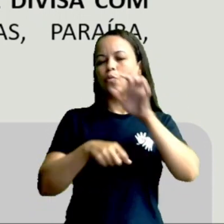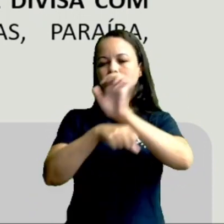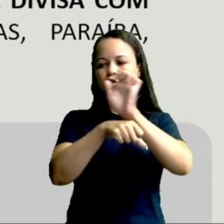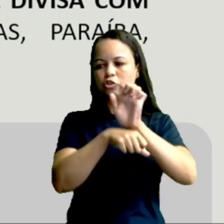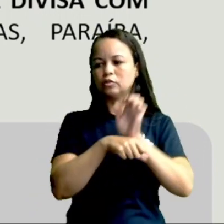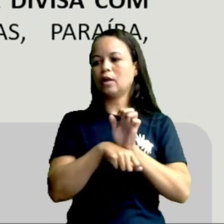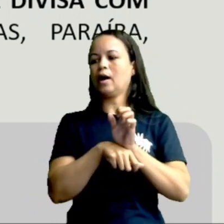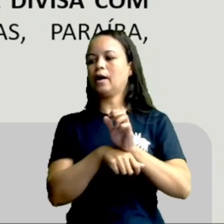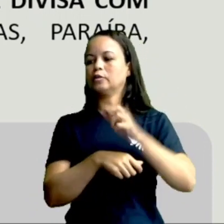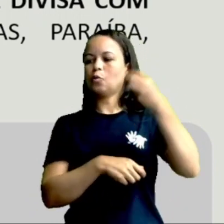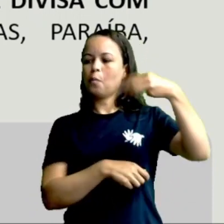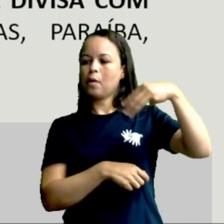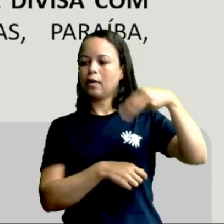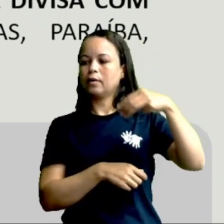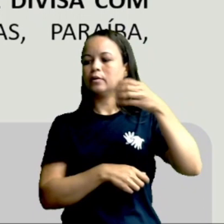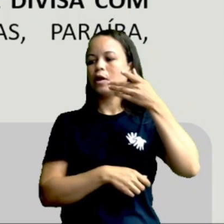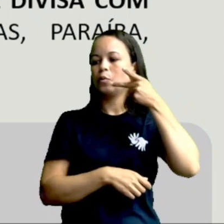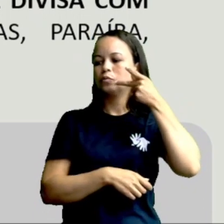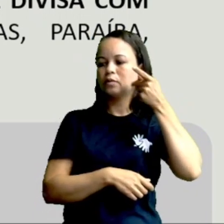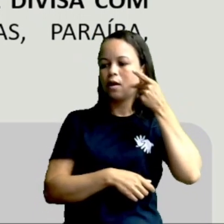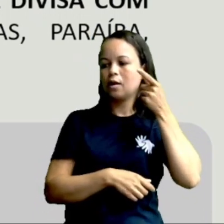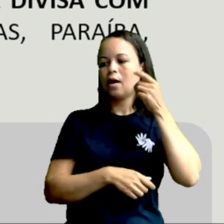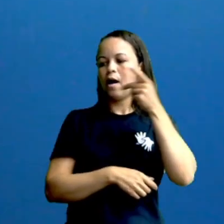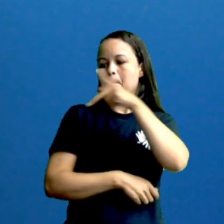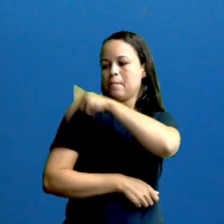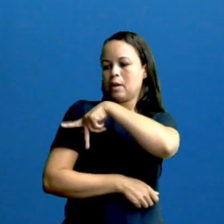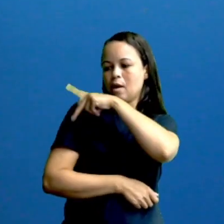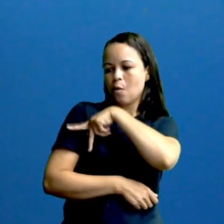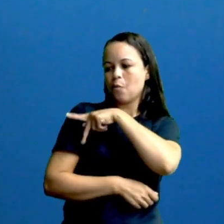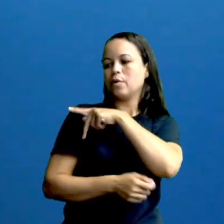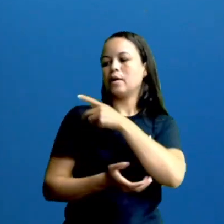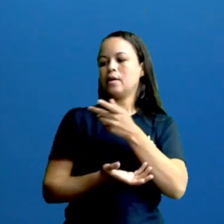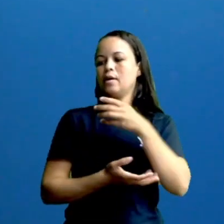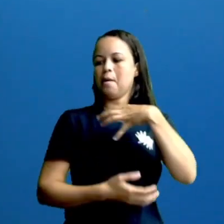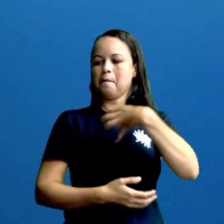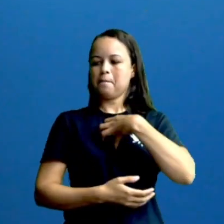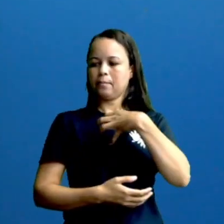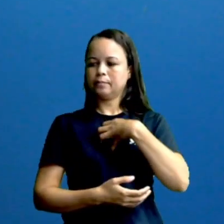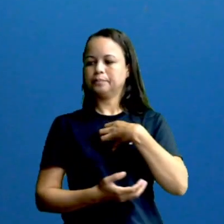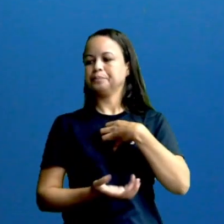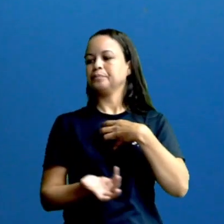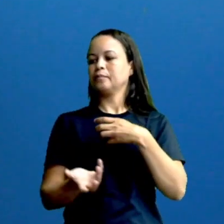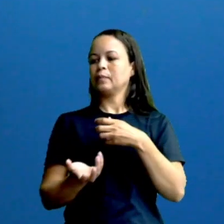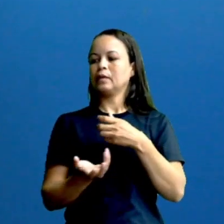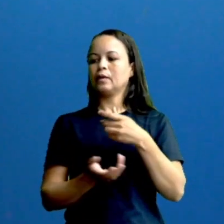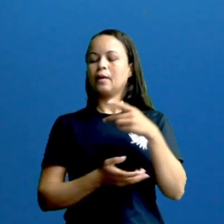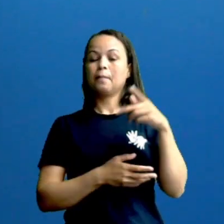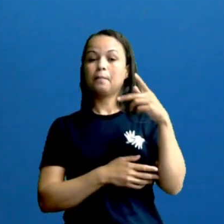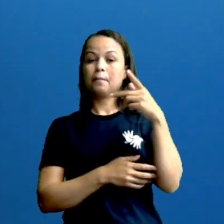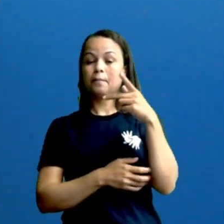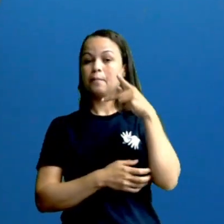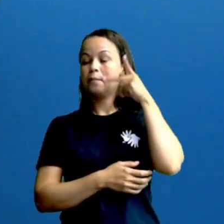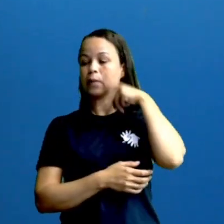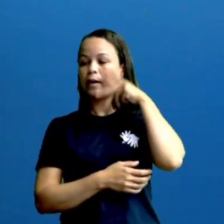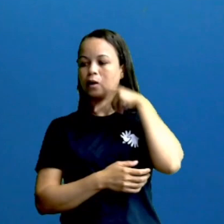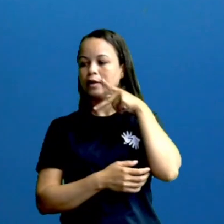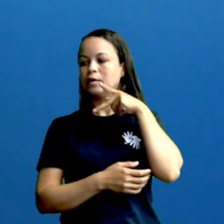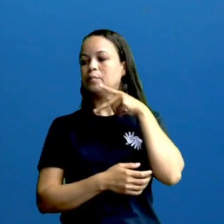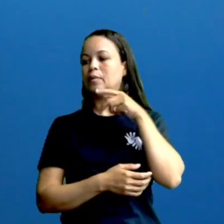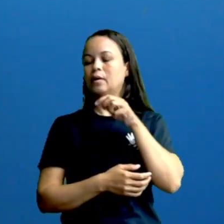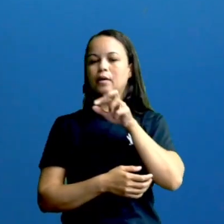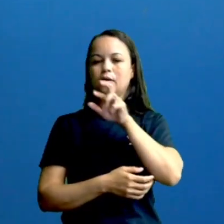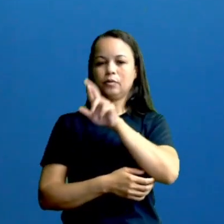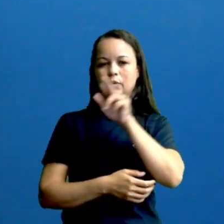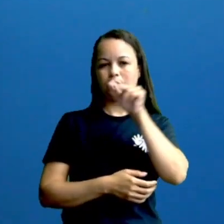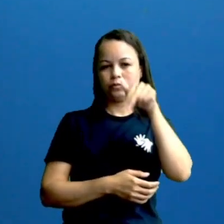Paraíba, Ceará e Piauí. Gente, para você identificar aí no mapa, esse aqui, o mapa que está na